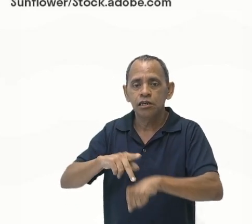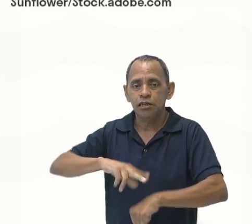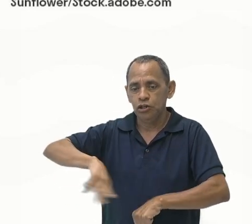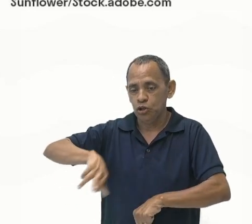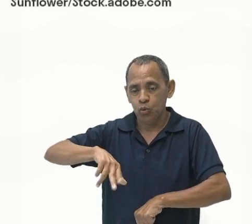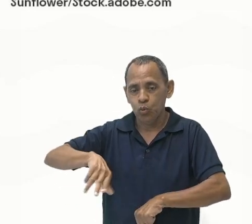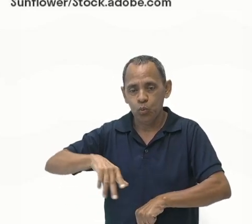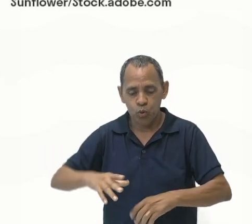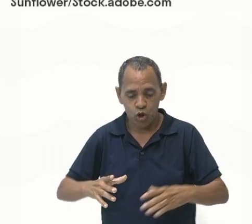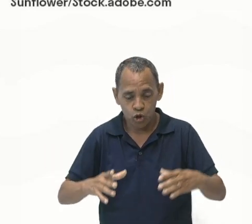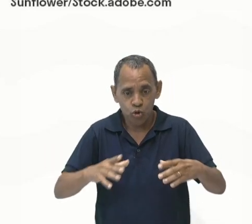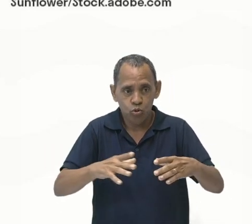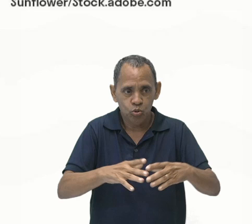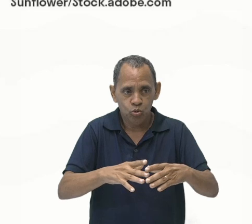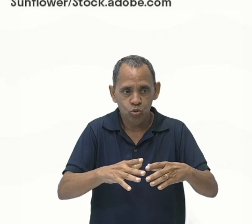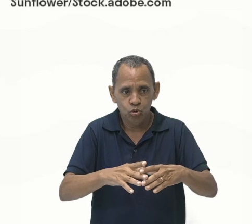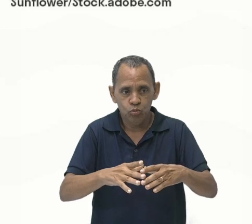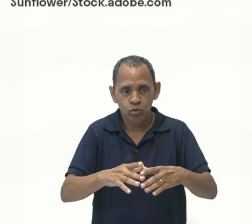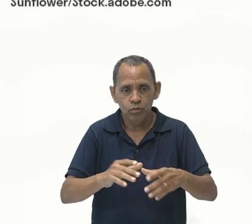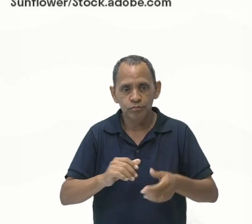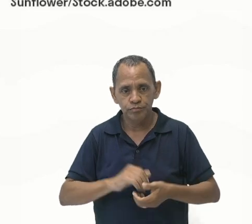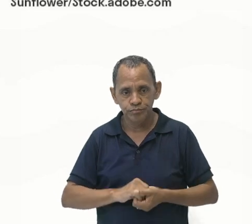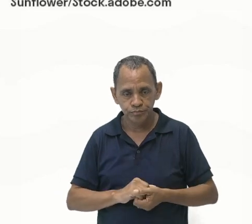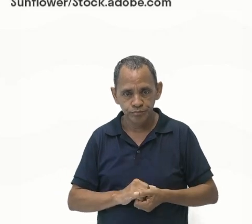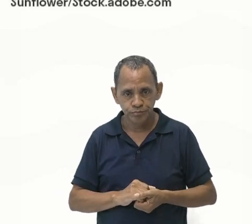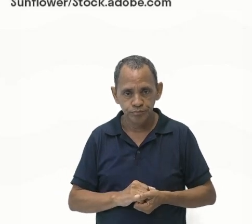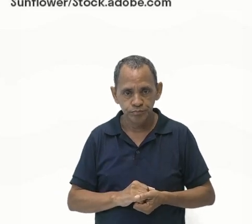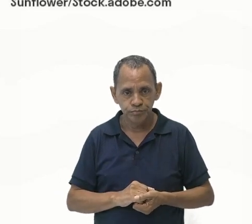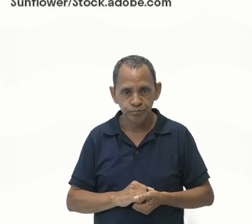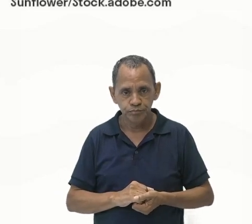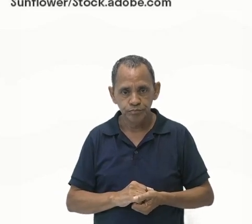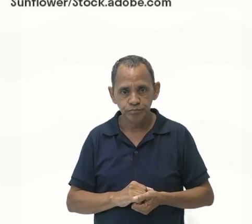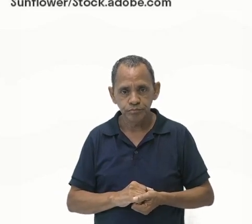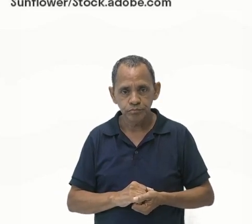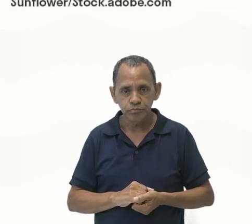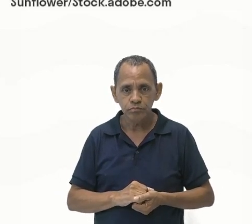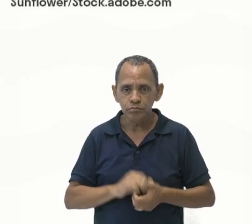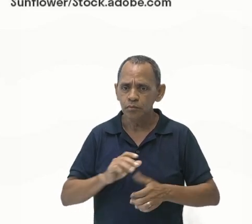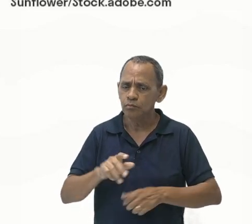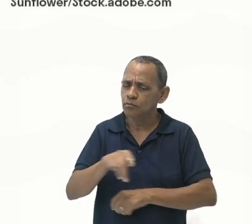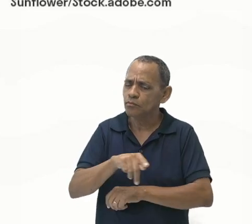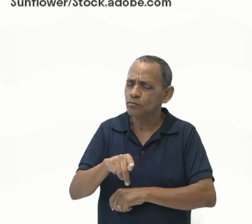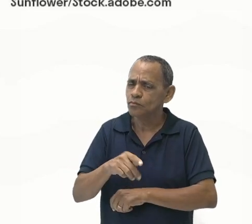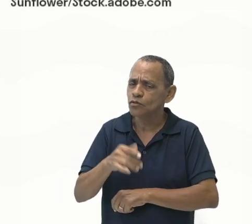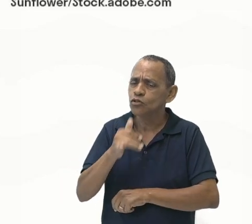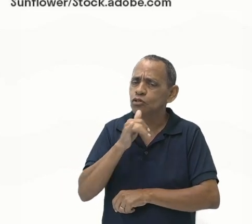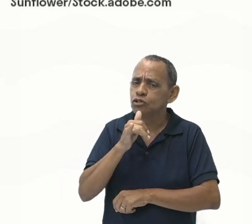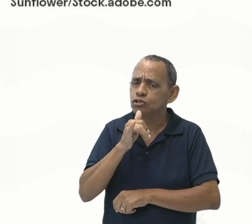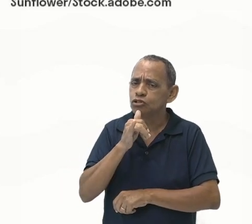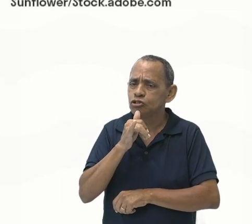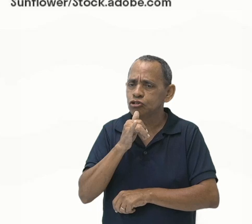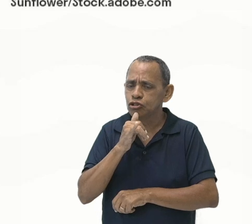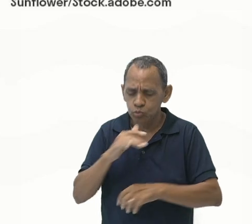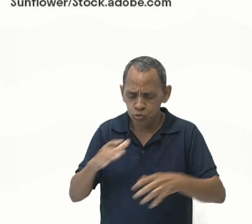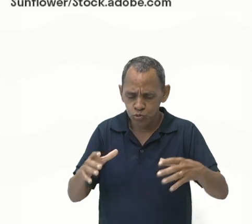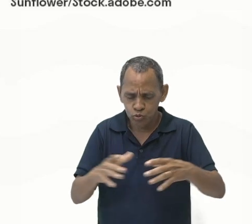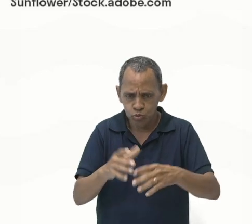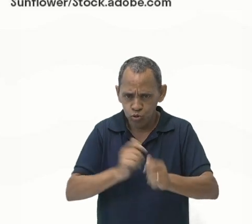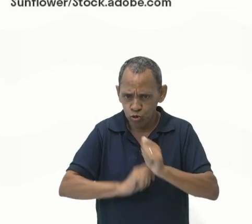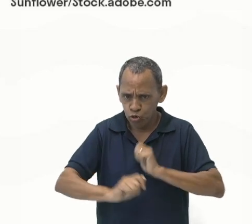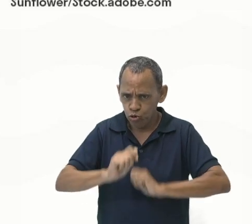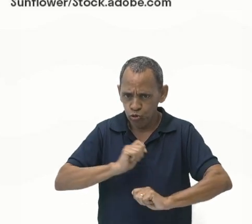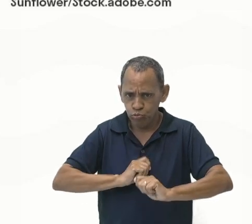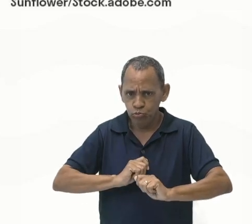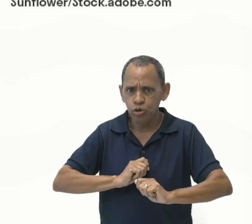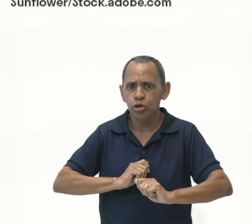que não integram o bloco econômico, certo? Bem, professor, um